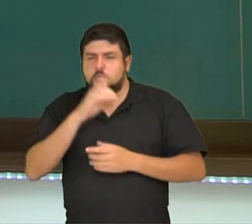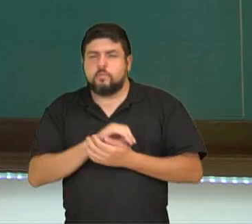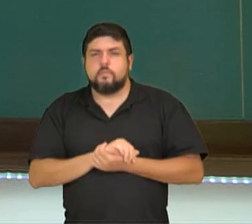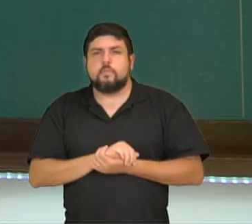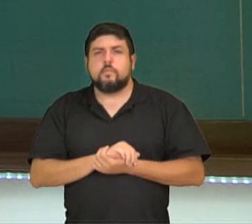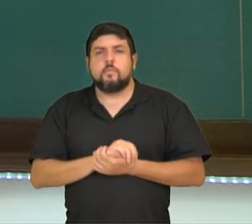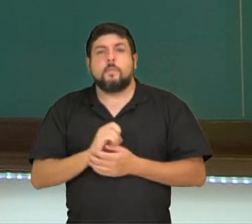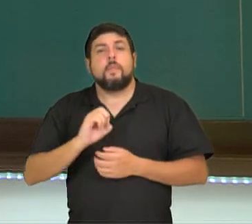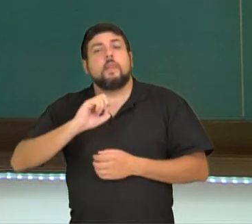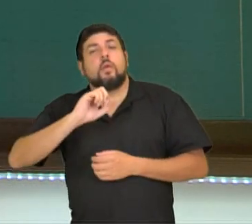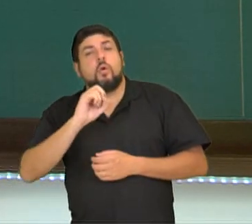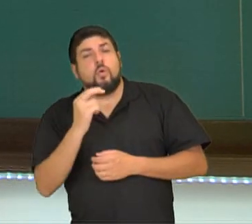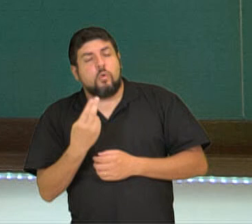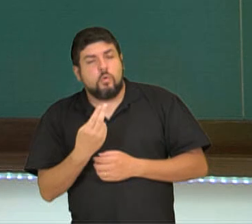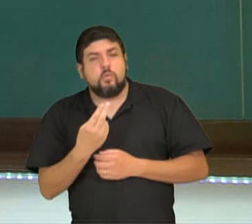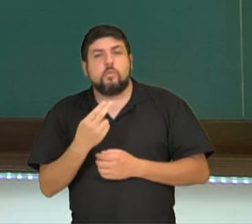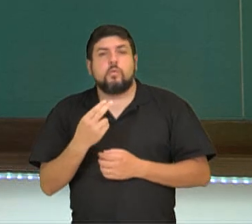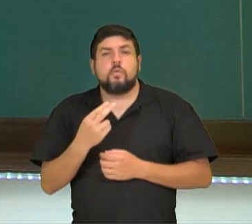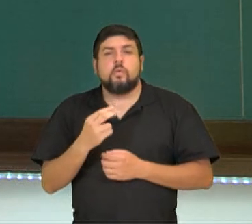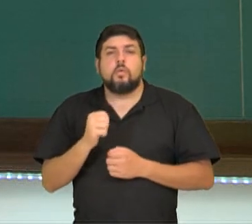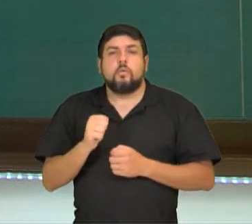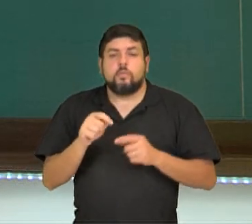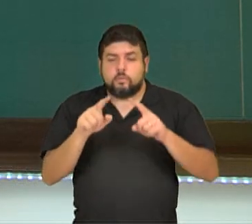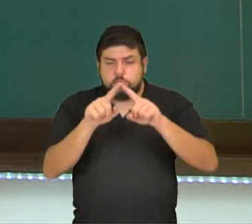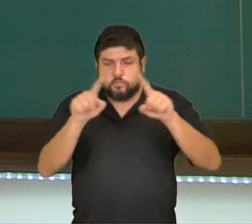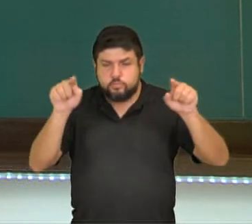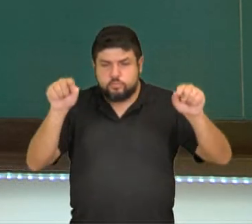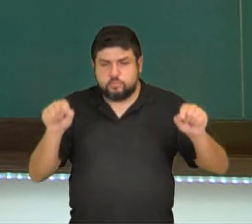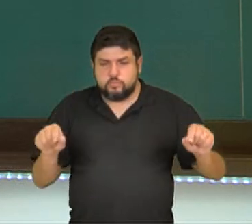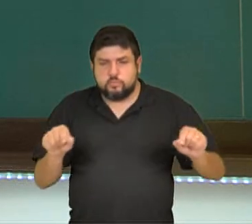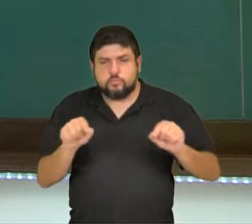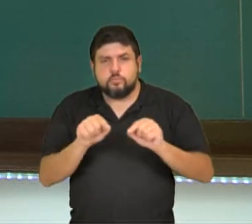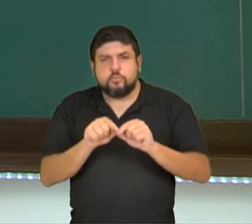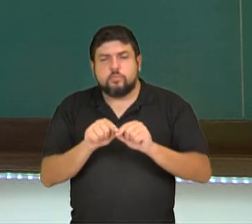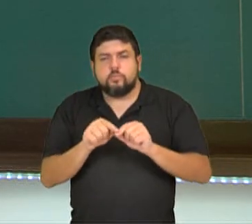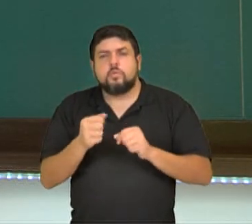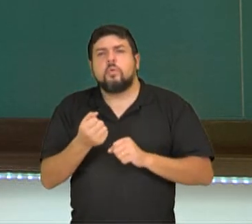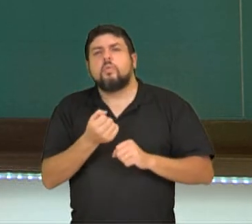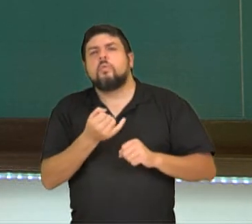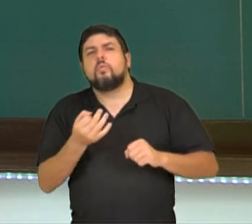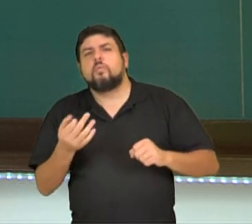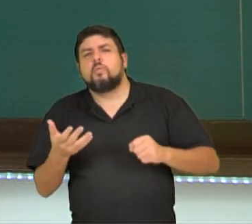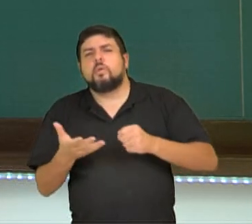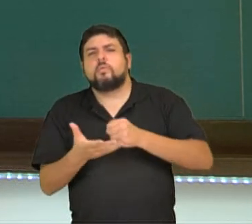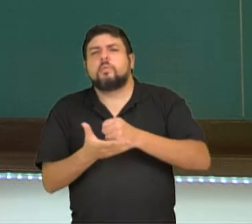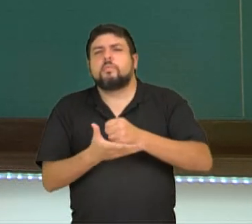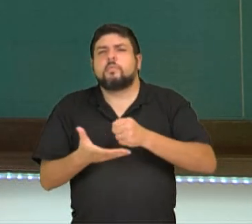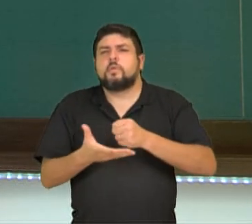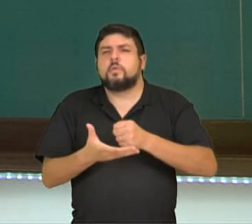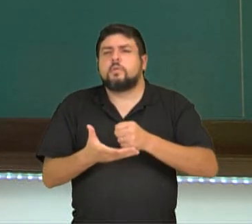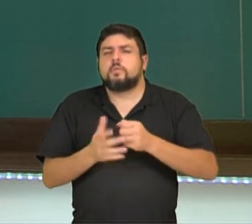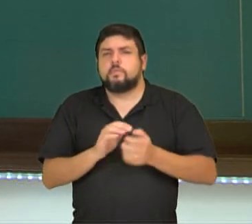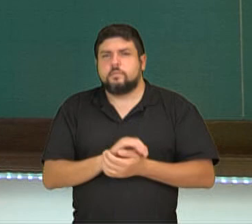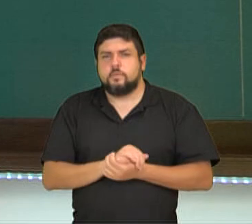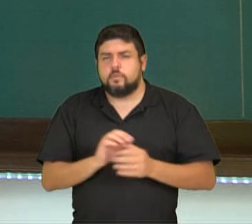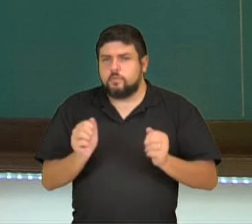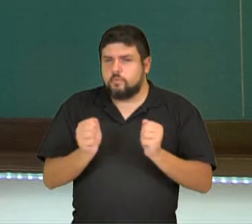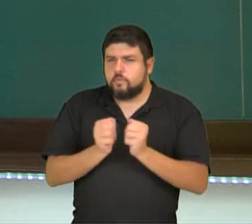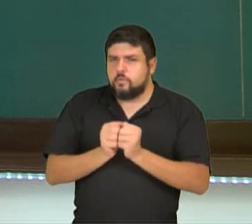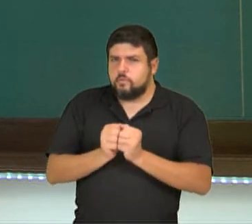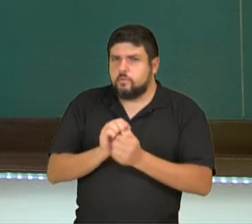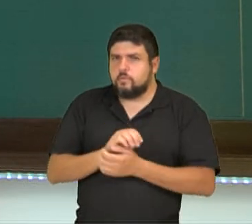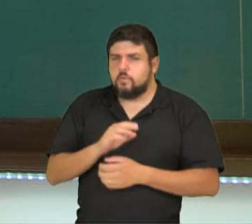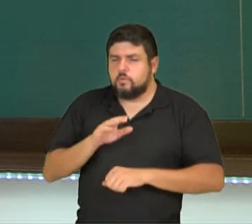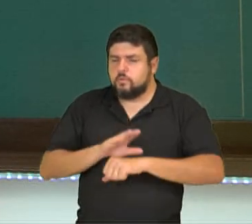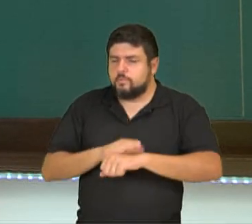também vai poder escrever como a área da figura inteira, ó. Quanto será essa base? Juntos os dois pedaços. Eu vou dar um